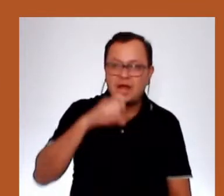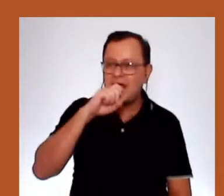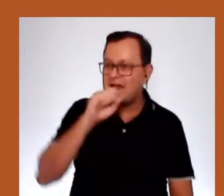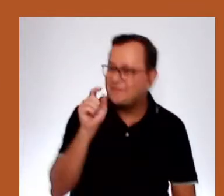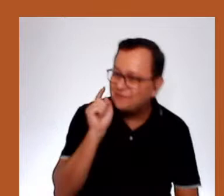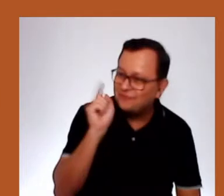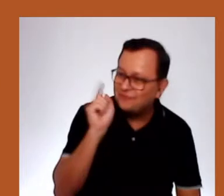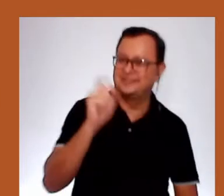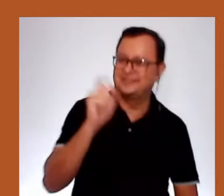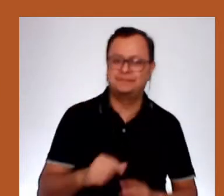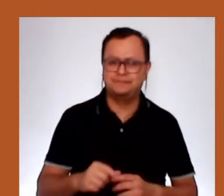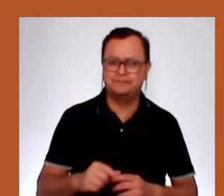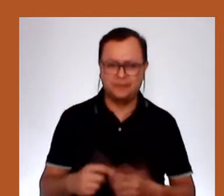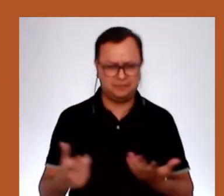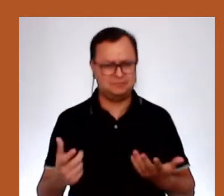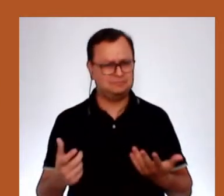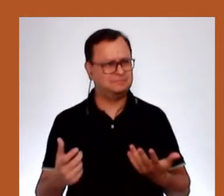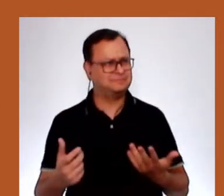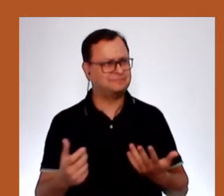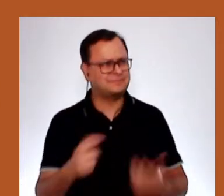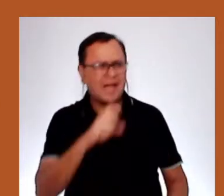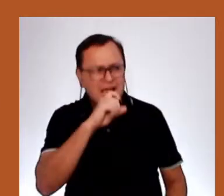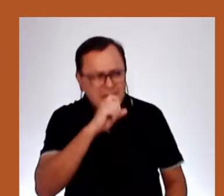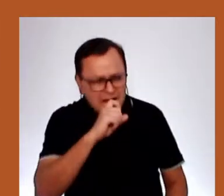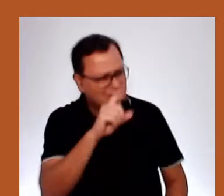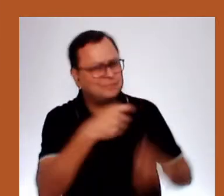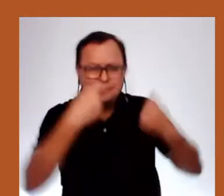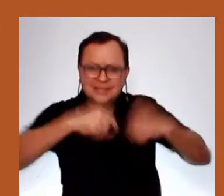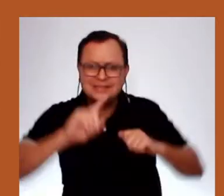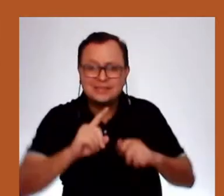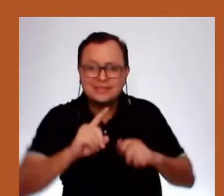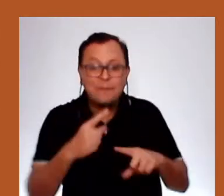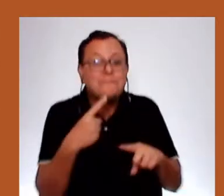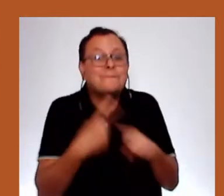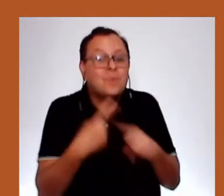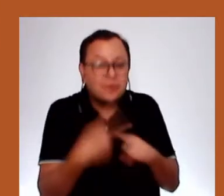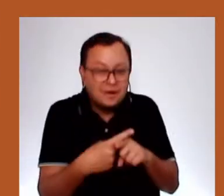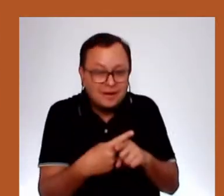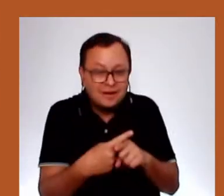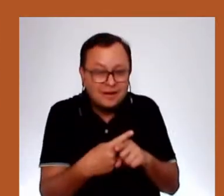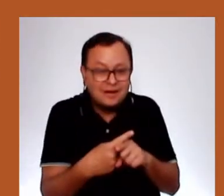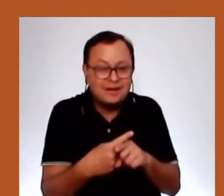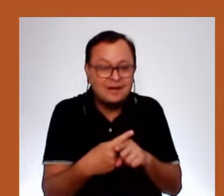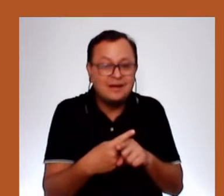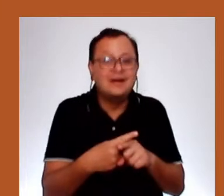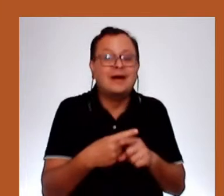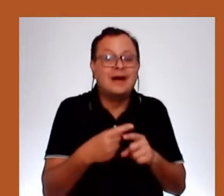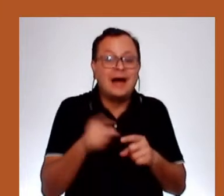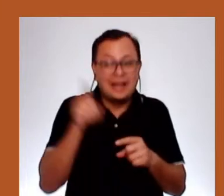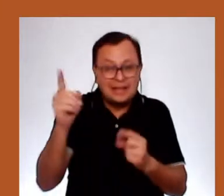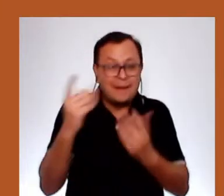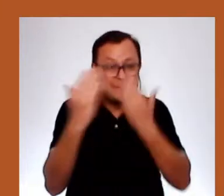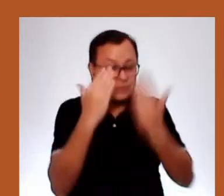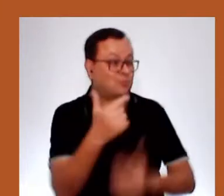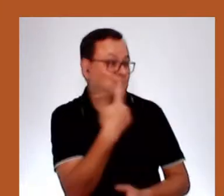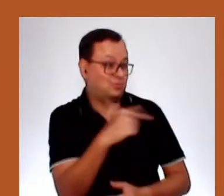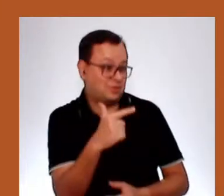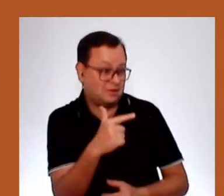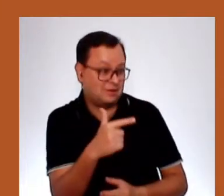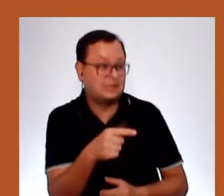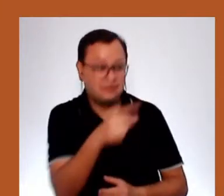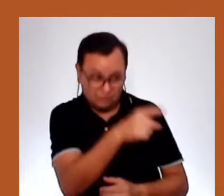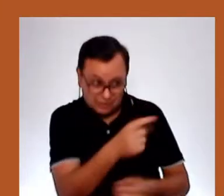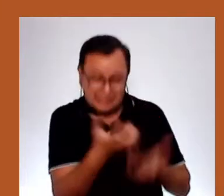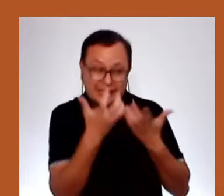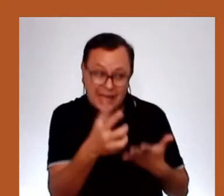você. Aí ele falou assim, não tenha inveja, sabe por quê? Nós estamos sem psicóloga no ambulatório. Então, se você